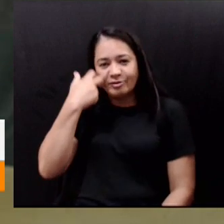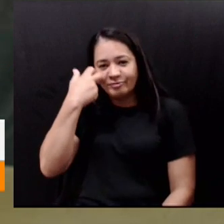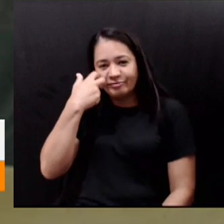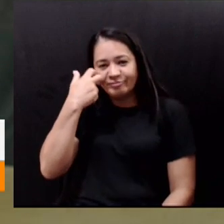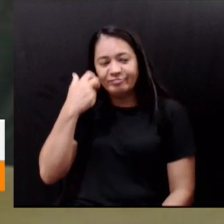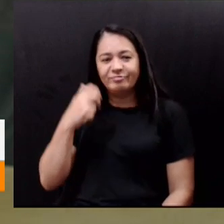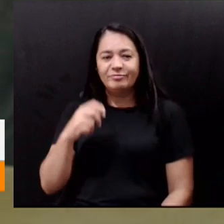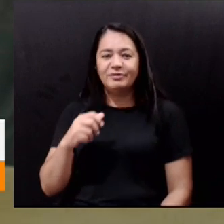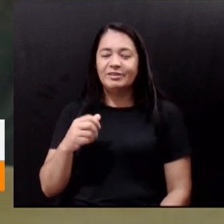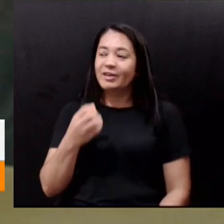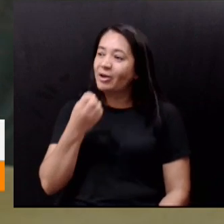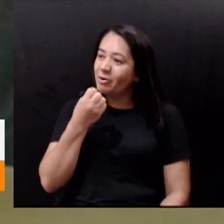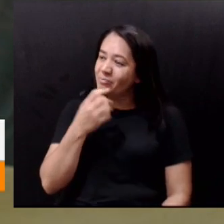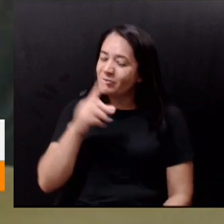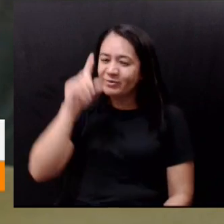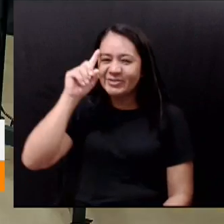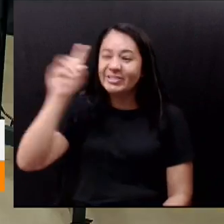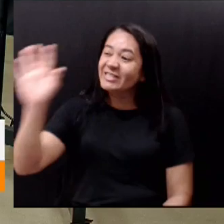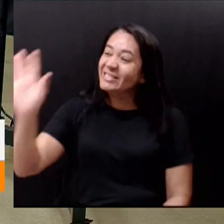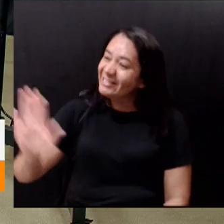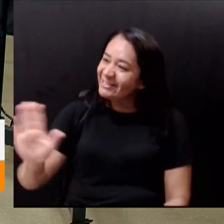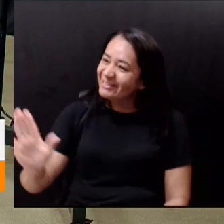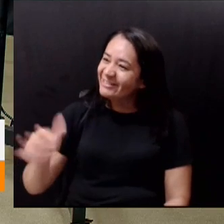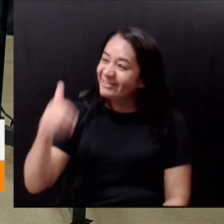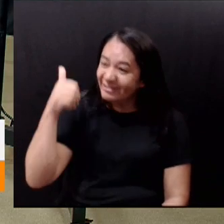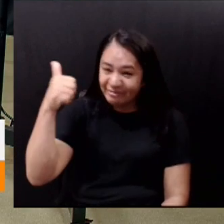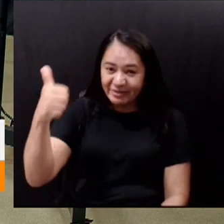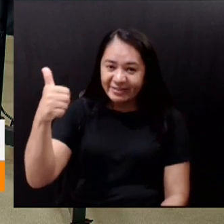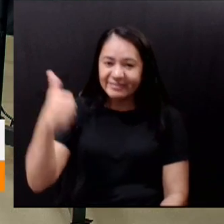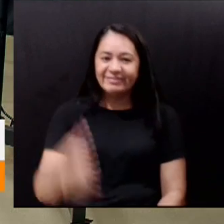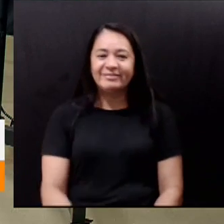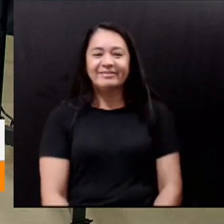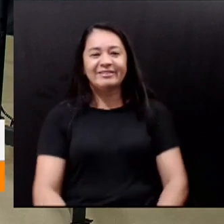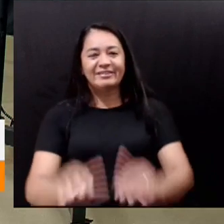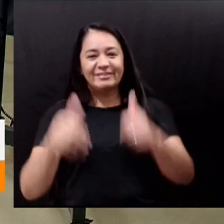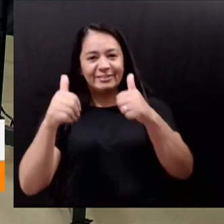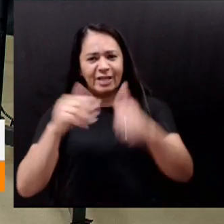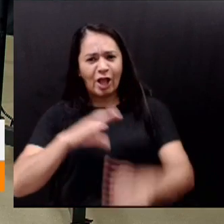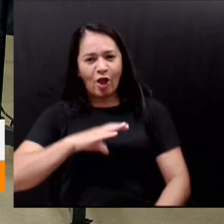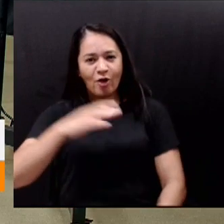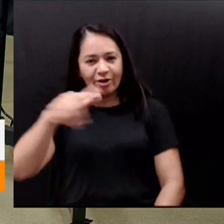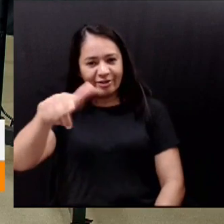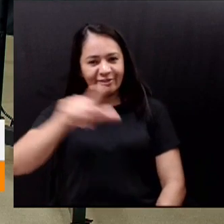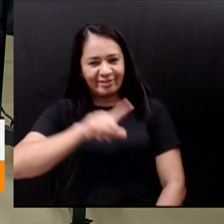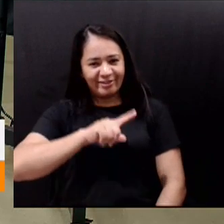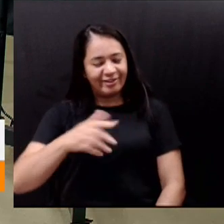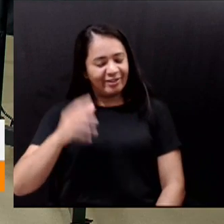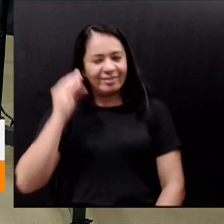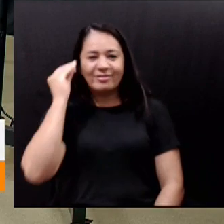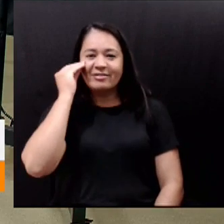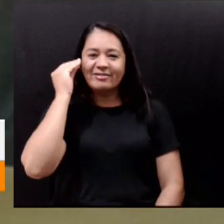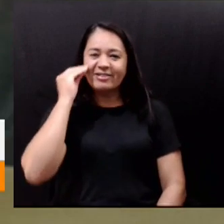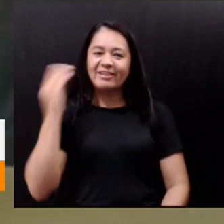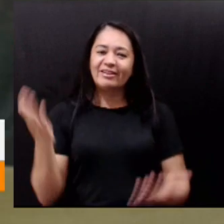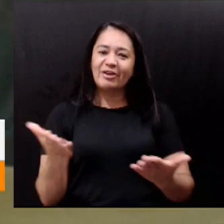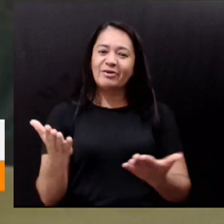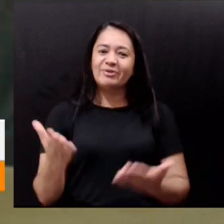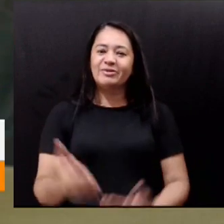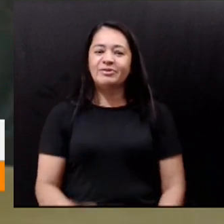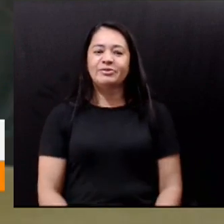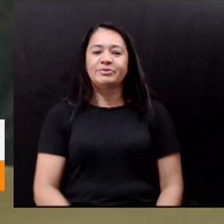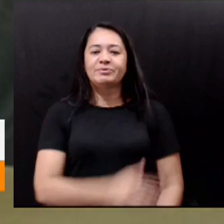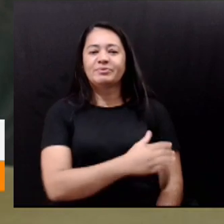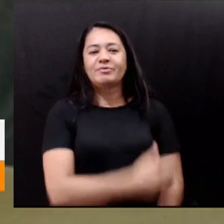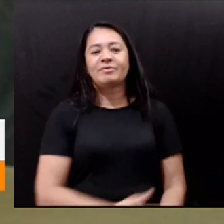dia, vizinho, tudo bem? E aí, tem coragem ou não? Tenta hoje, quem sabe dá certo, né? Vamos lá,